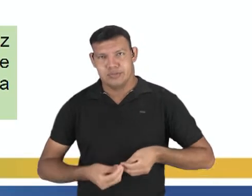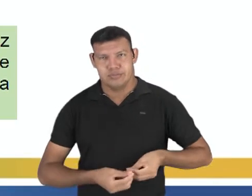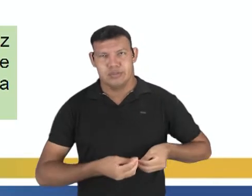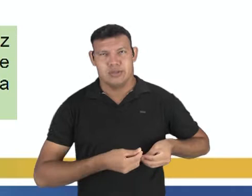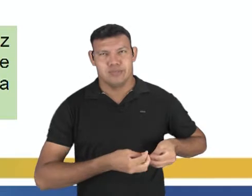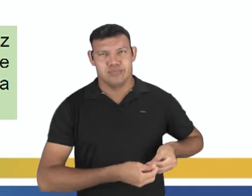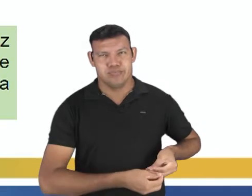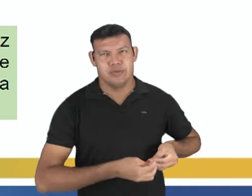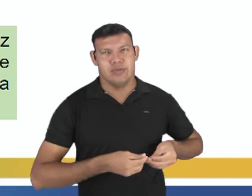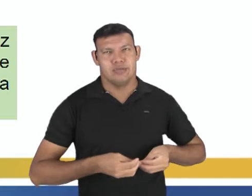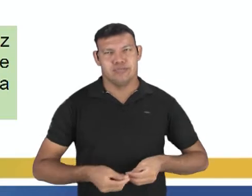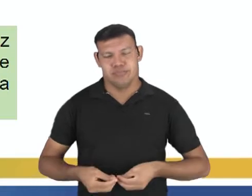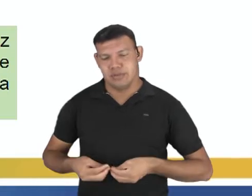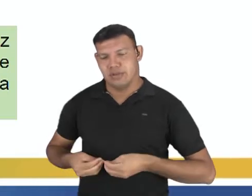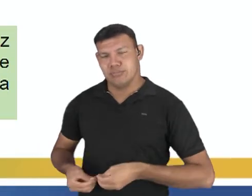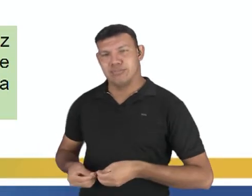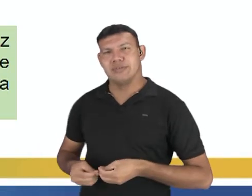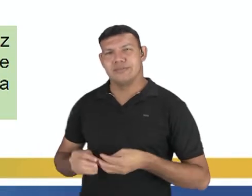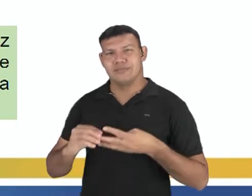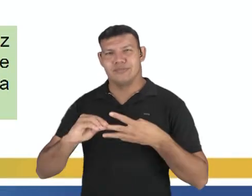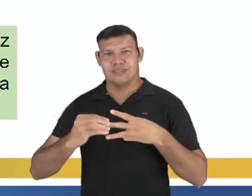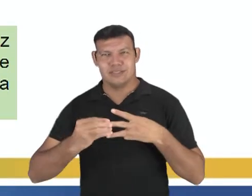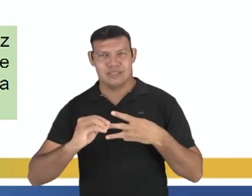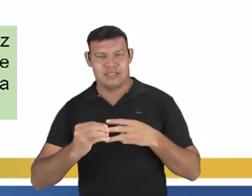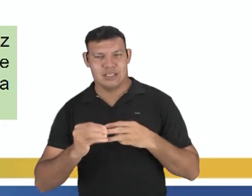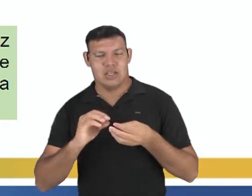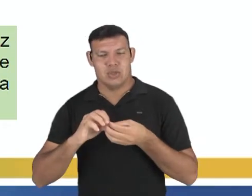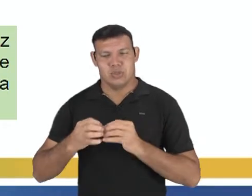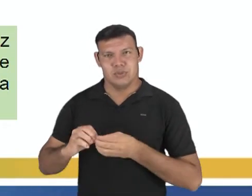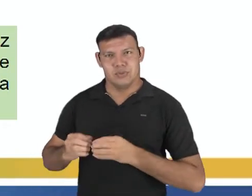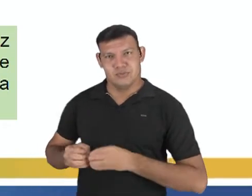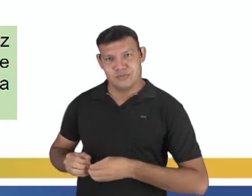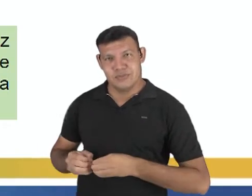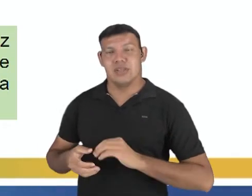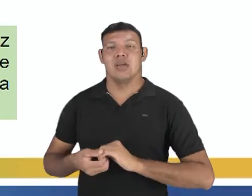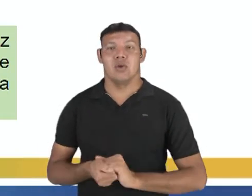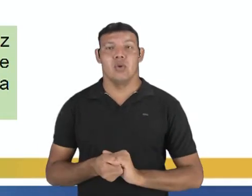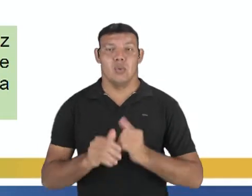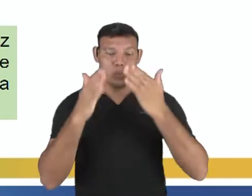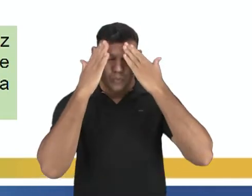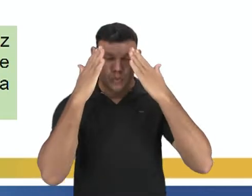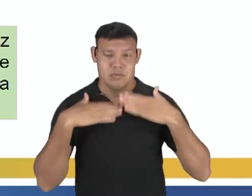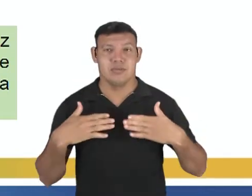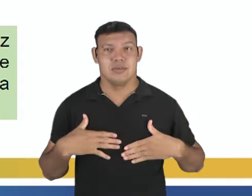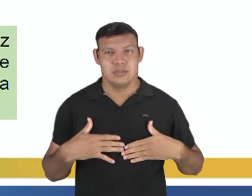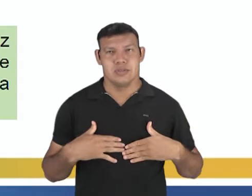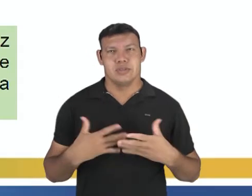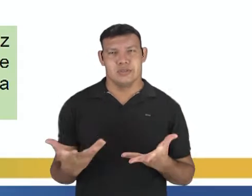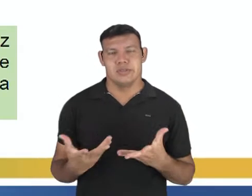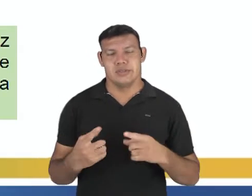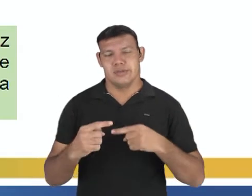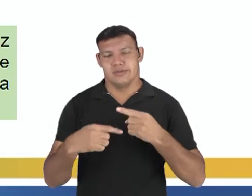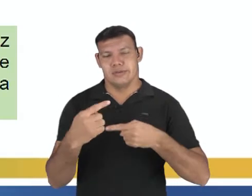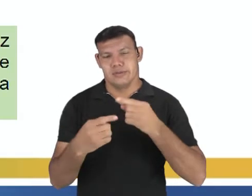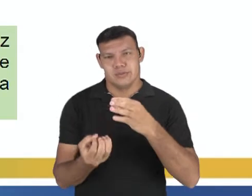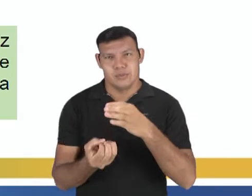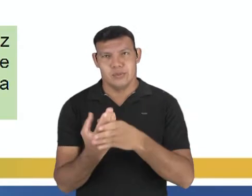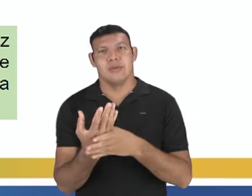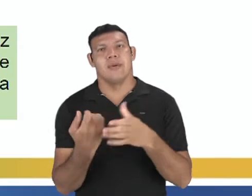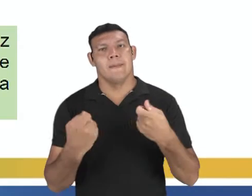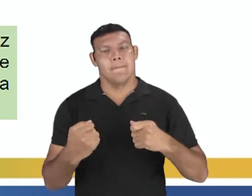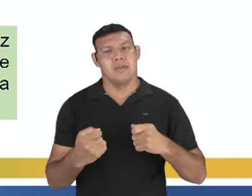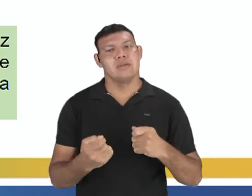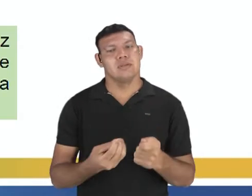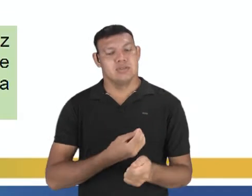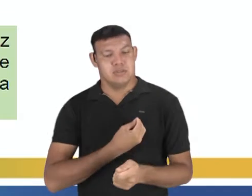de substâncias, quebra de moléculas, pelo qual o organismo ele consegue obter a matéria-prima que ele necessita